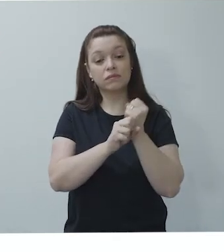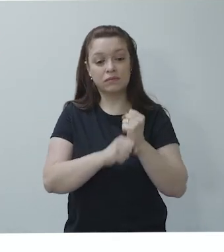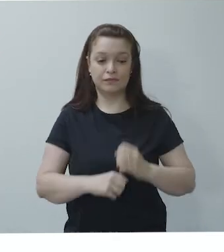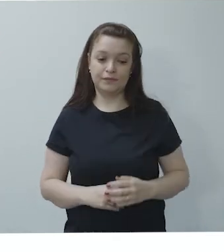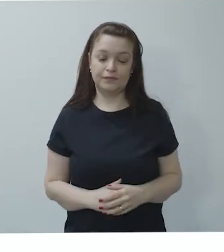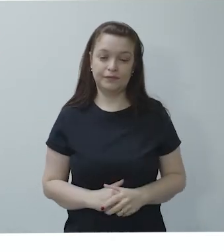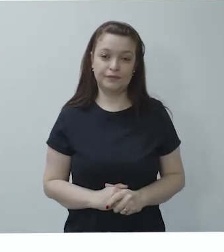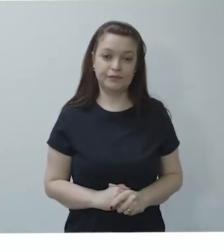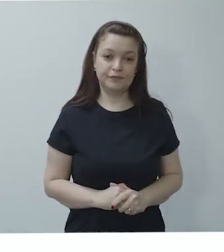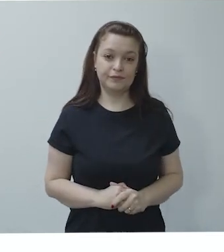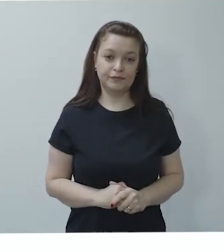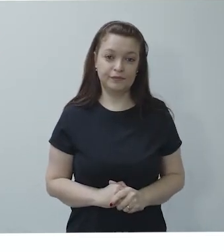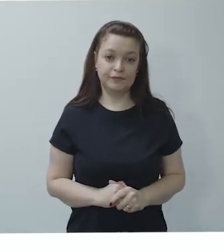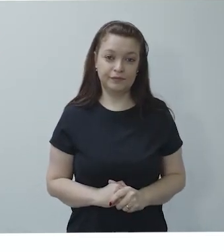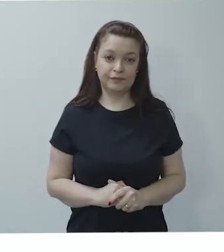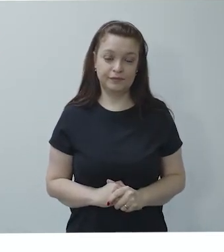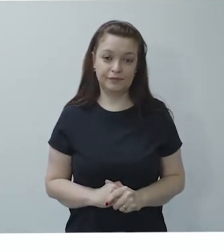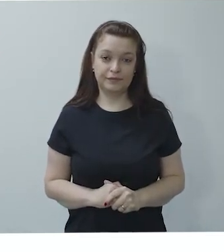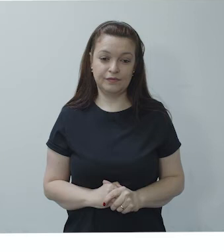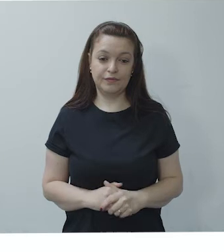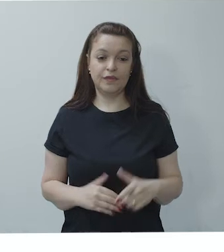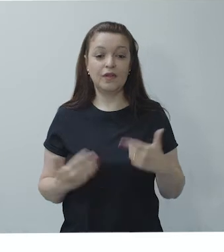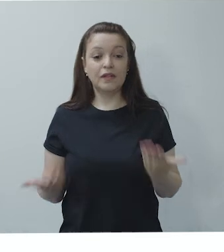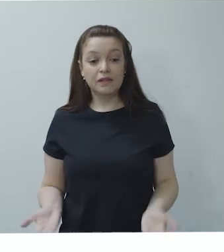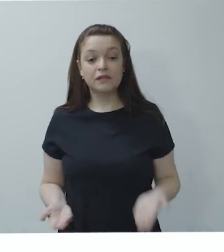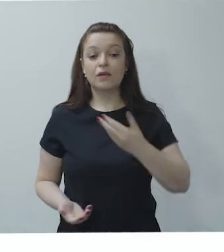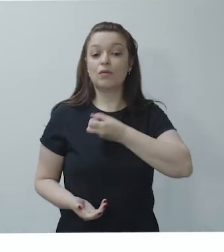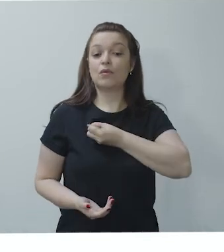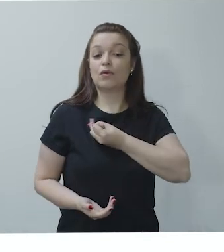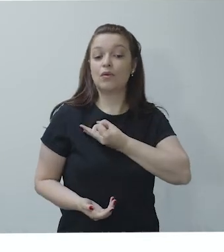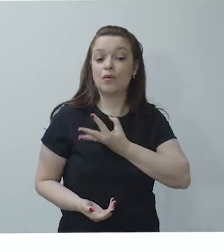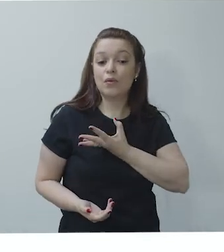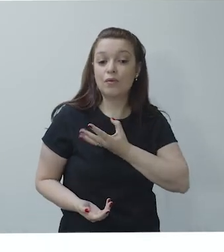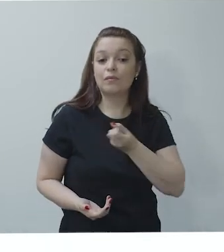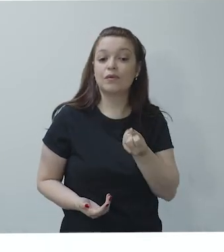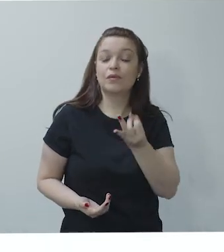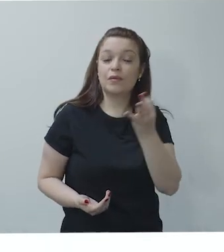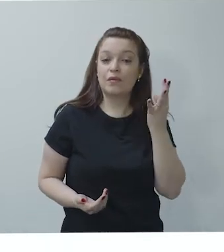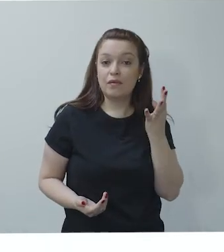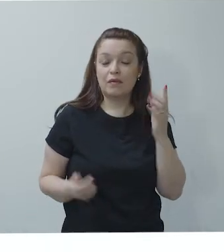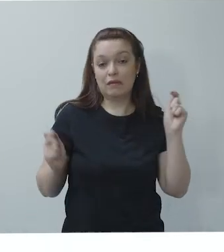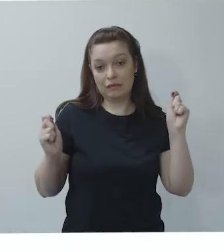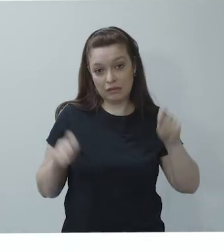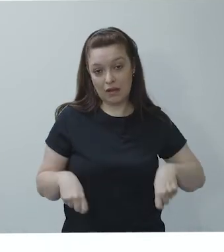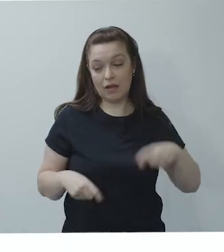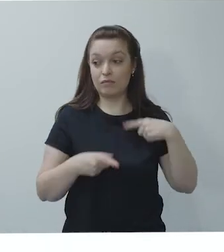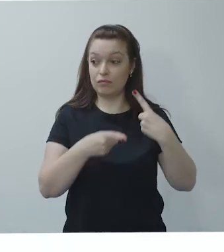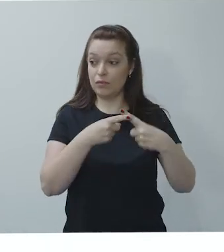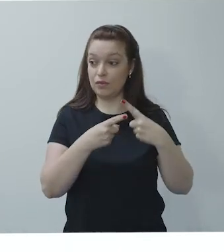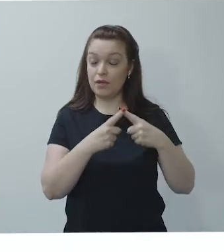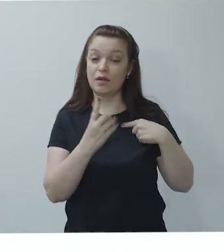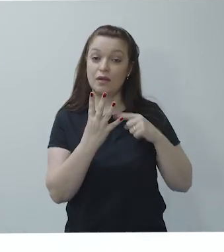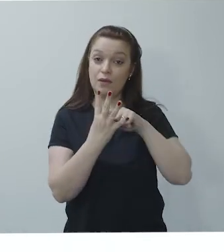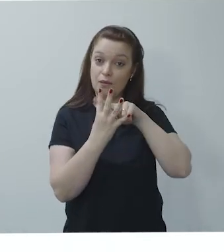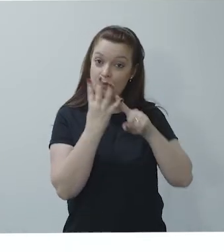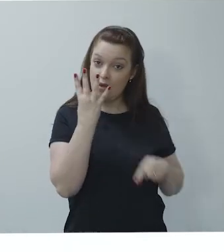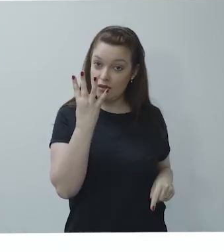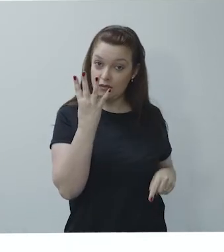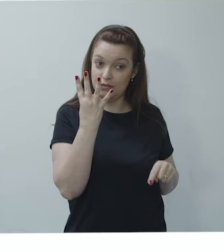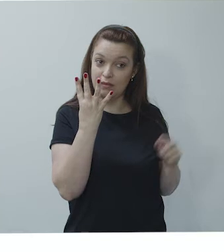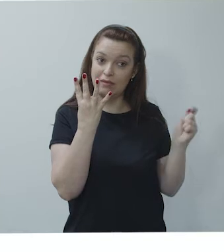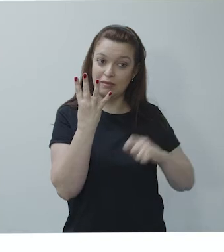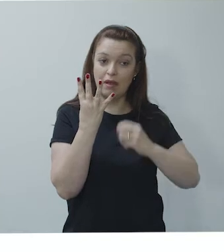usando a fórmula. Pensando no número de casos favoráveis, 4, porque eu tinha